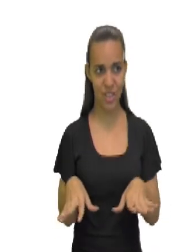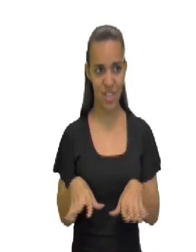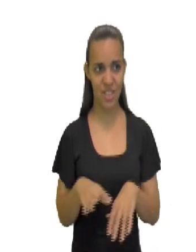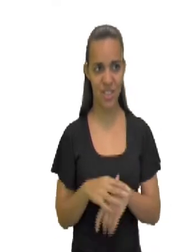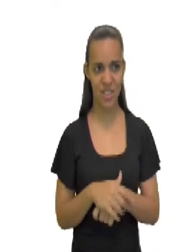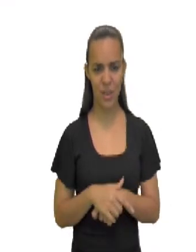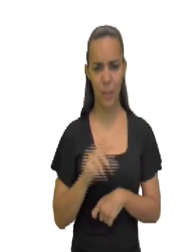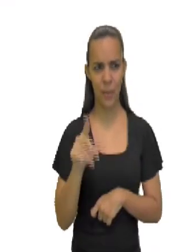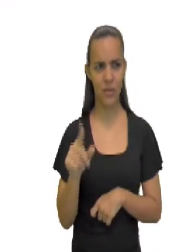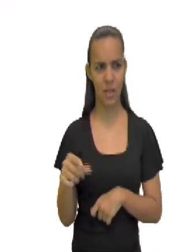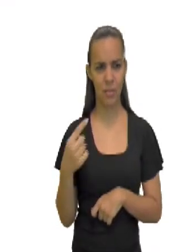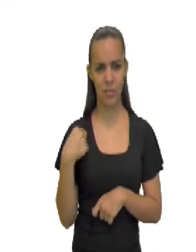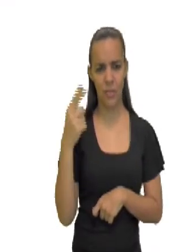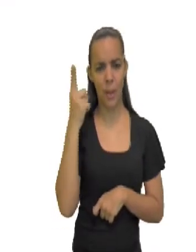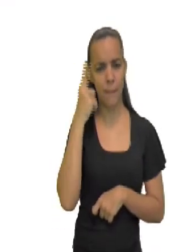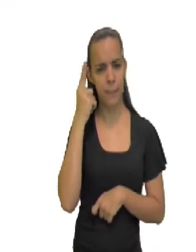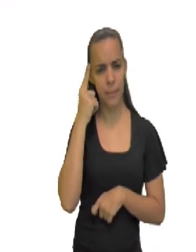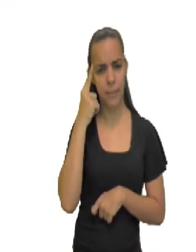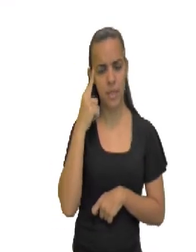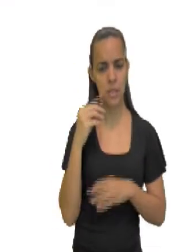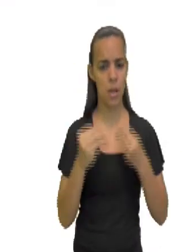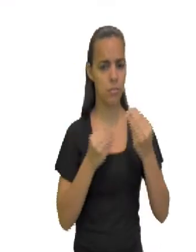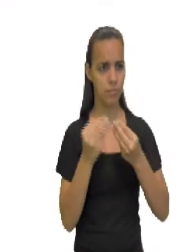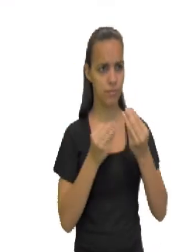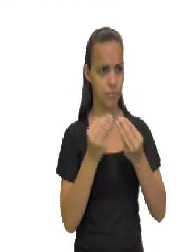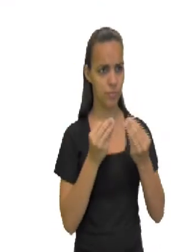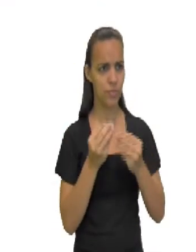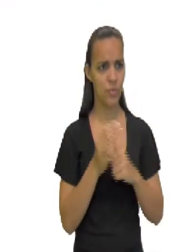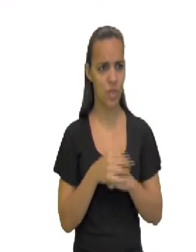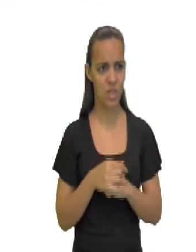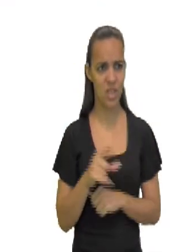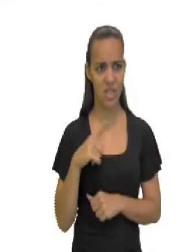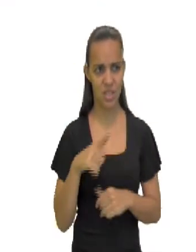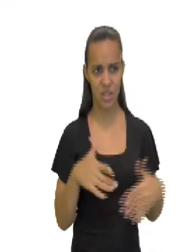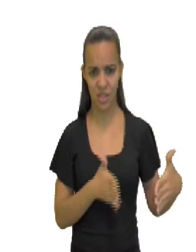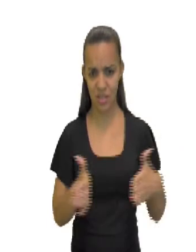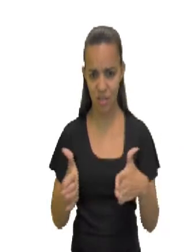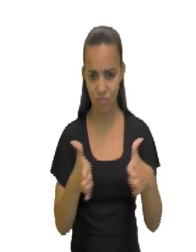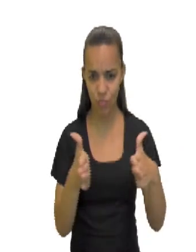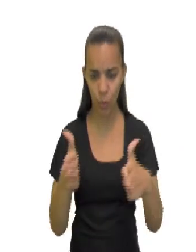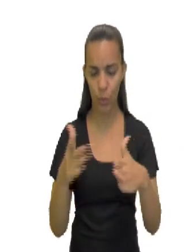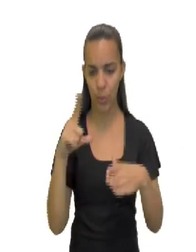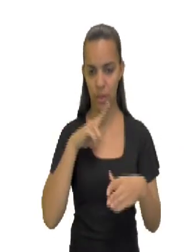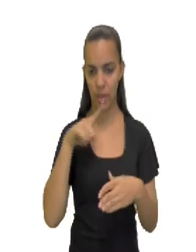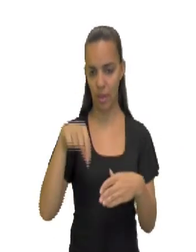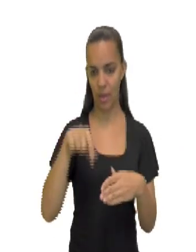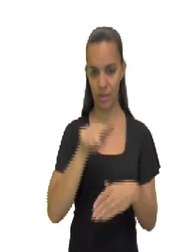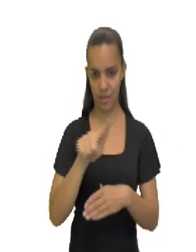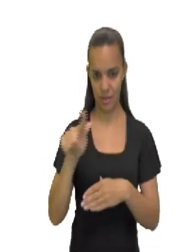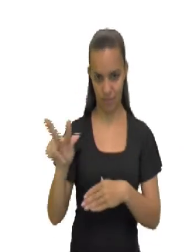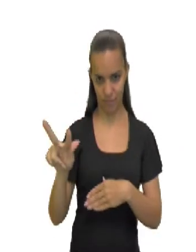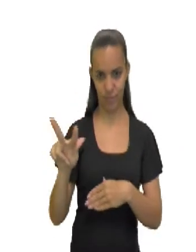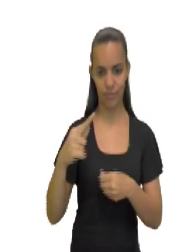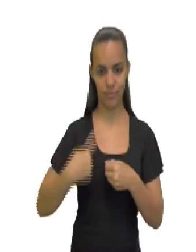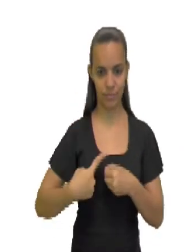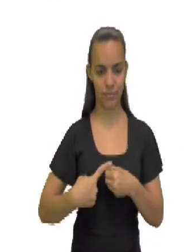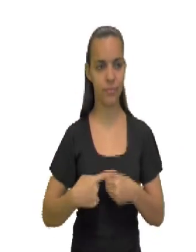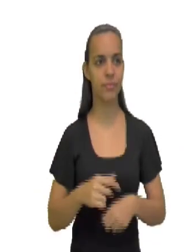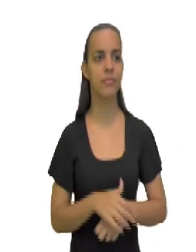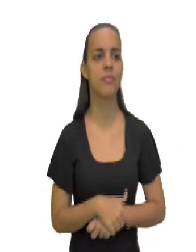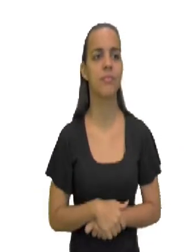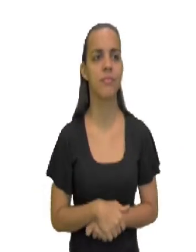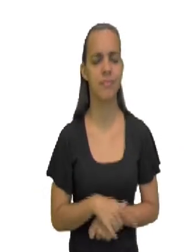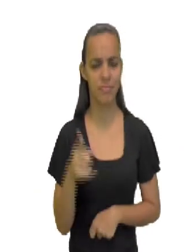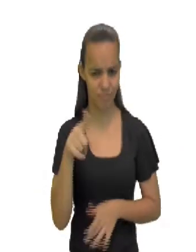pois eu pedi você para pensar um pouquinho sobre o nome do rio que passa na nossa cidade. Se você ainda não sabe, dá